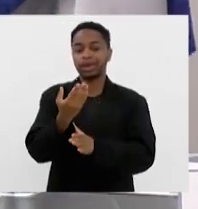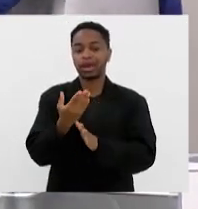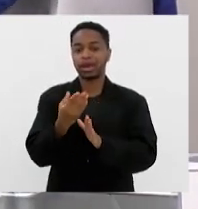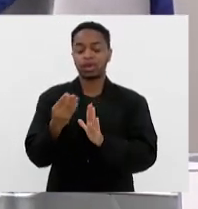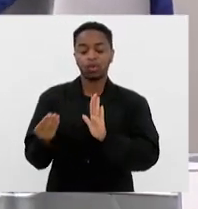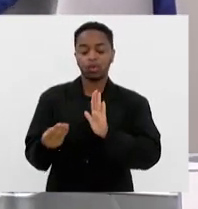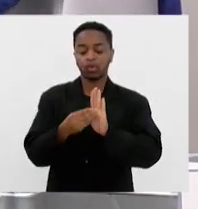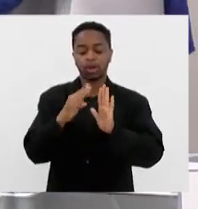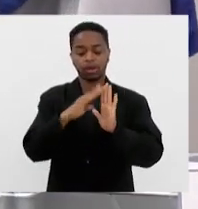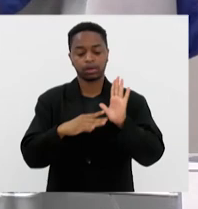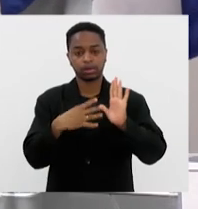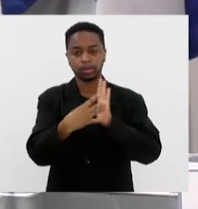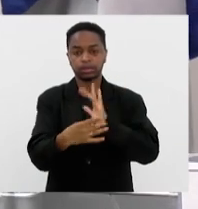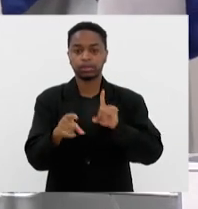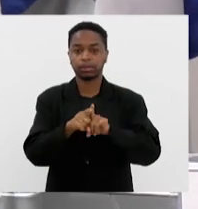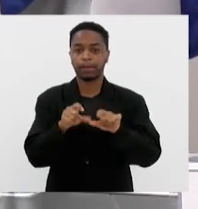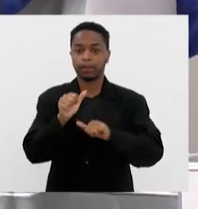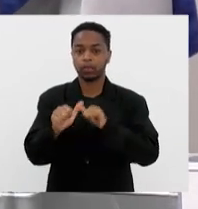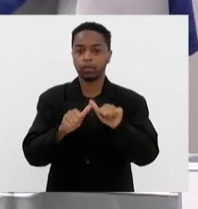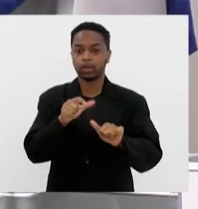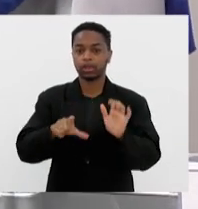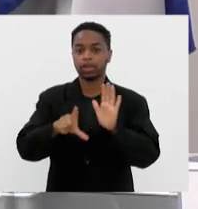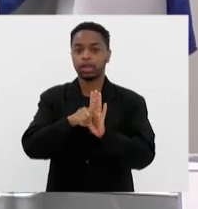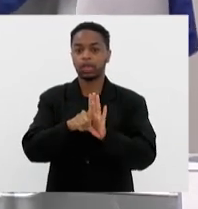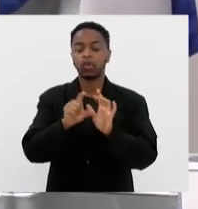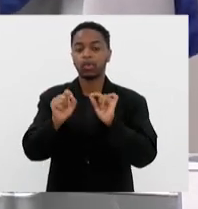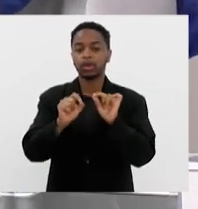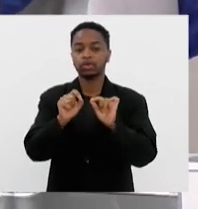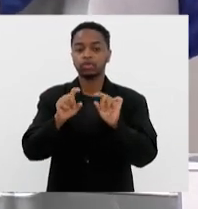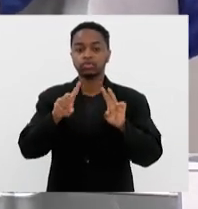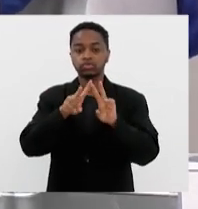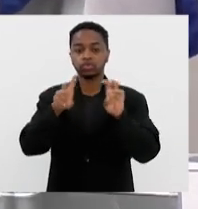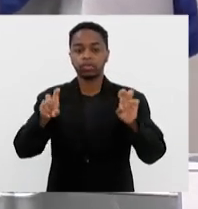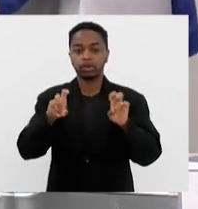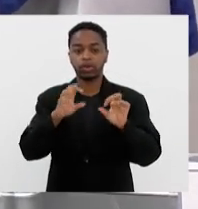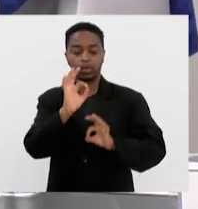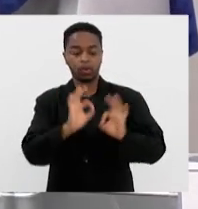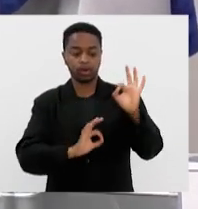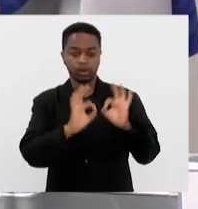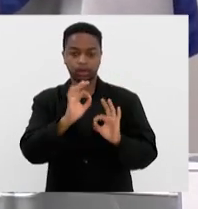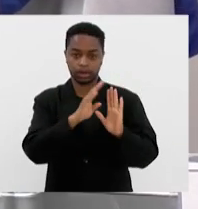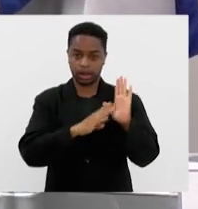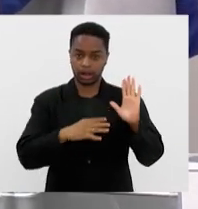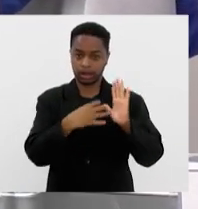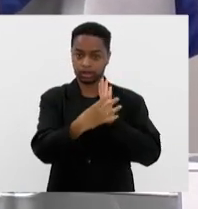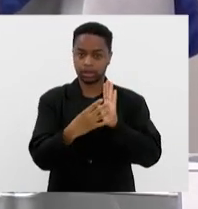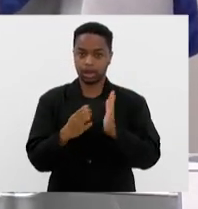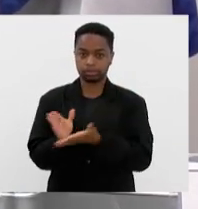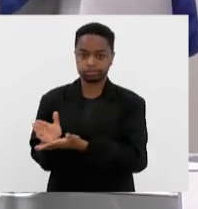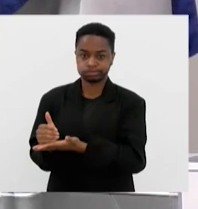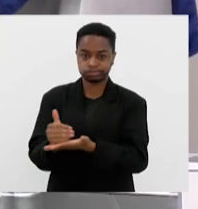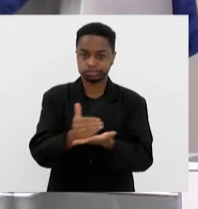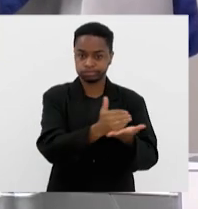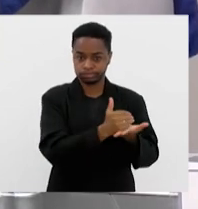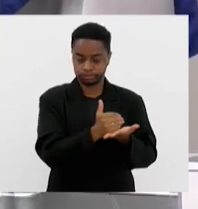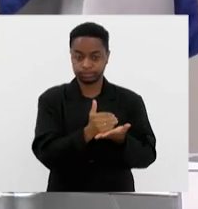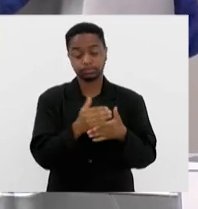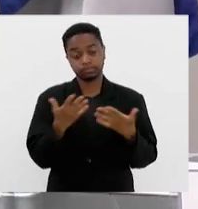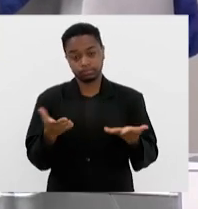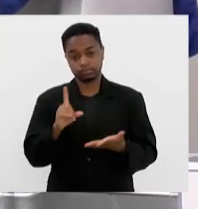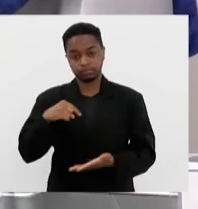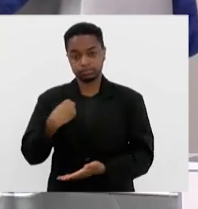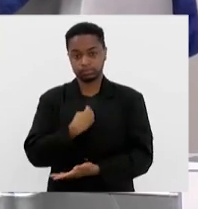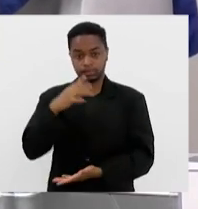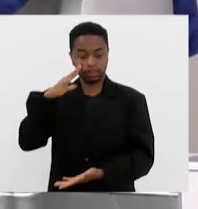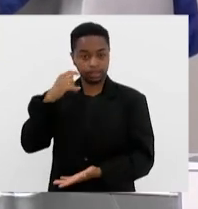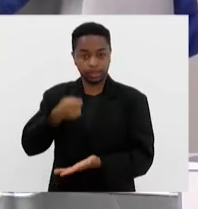oficial e alterar a lei, que é a lei de unidade de calendário. A gente tem feito aqui a decisão